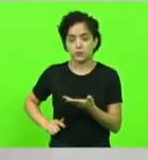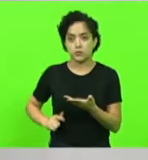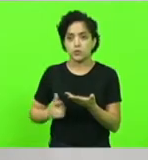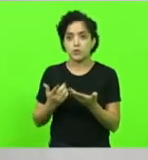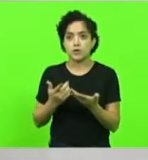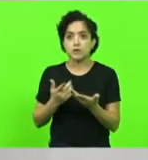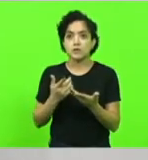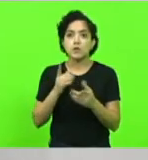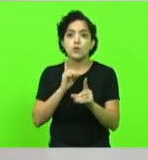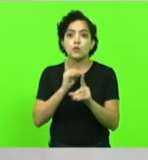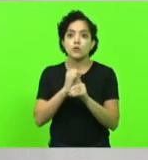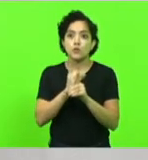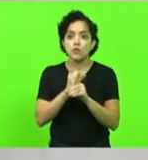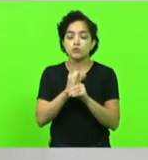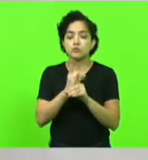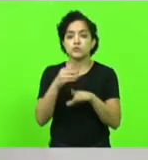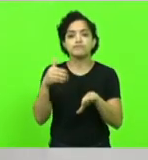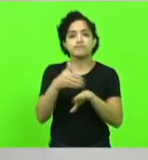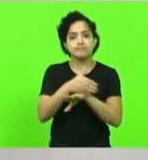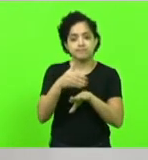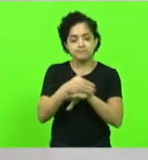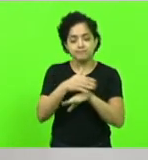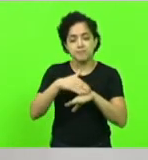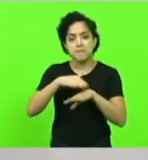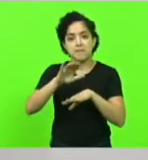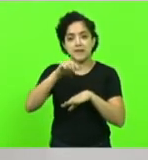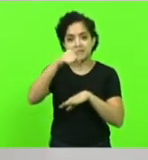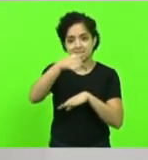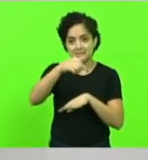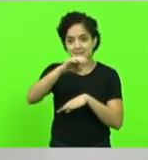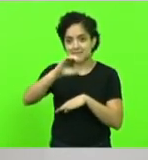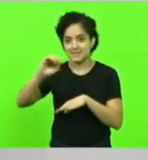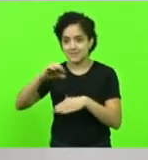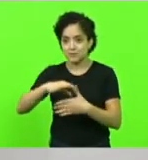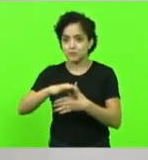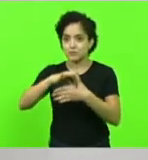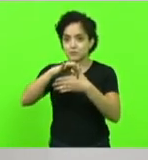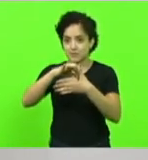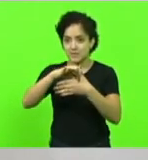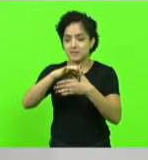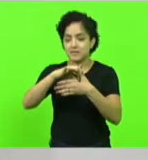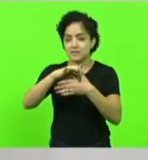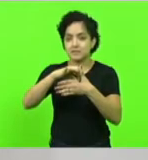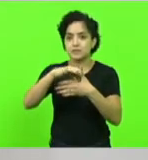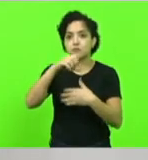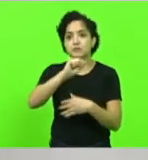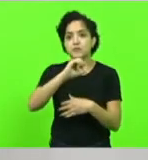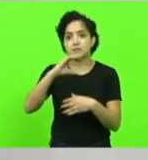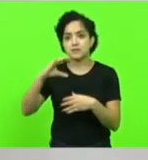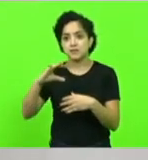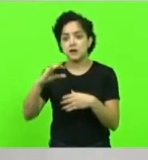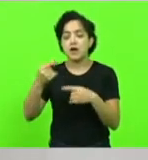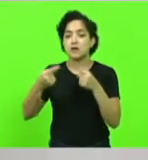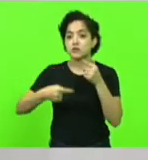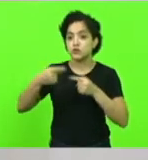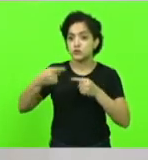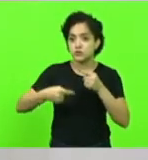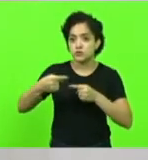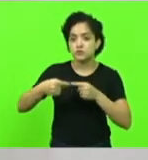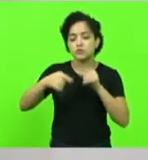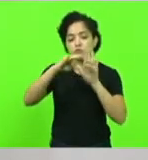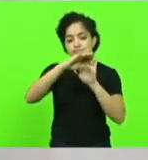encontro que contou com a participação de mais de 700 líderes de todo o Estado, onde discutimos também outras